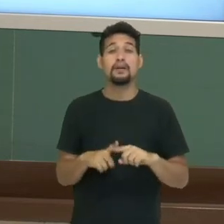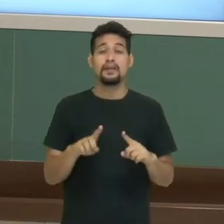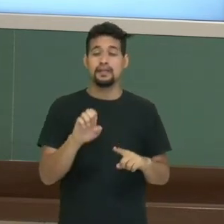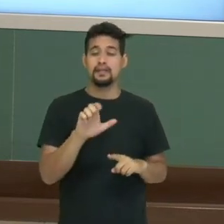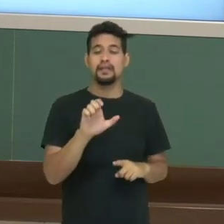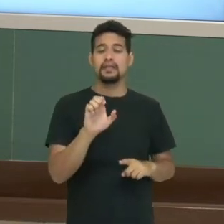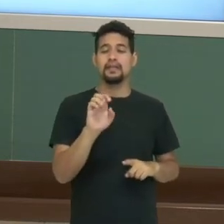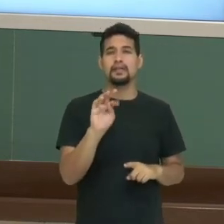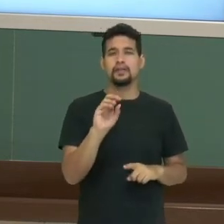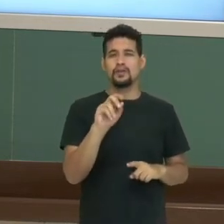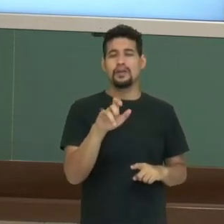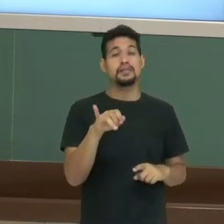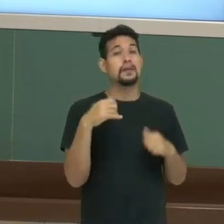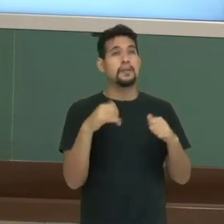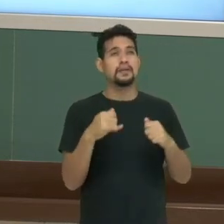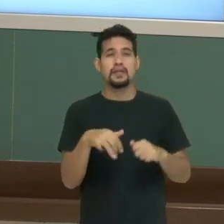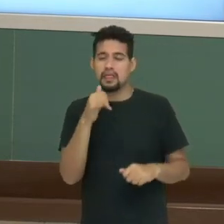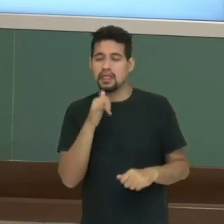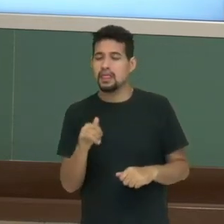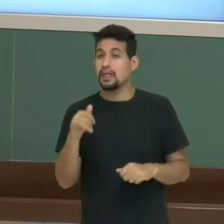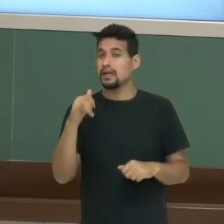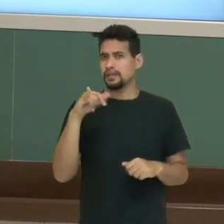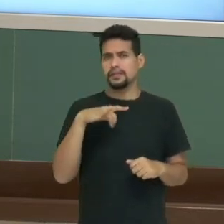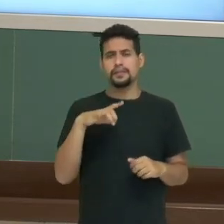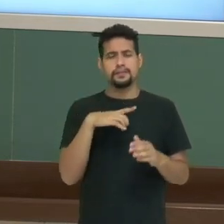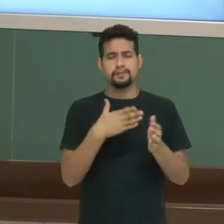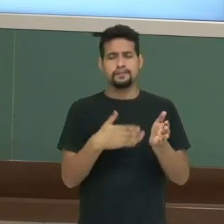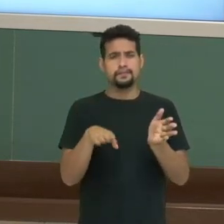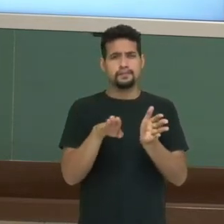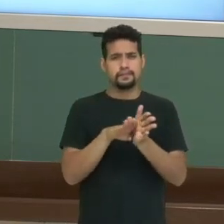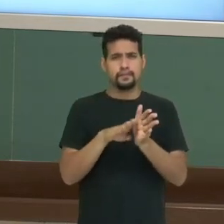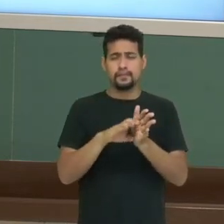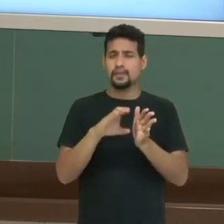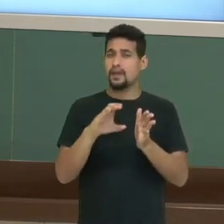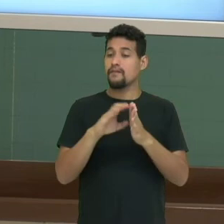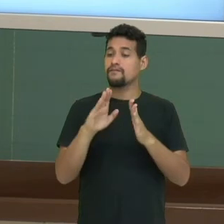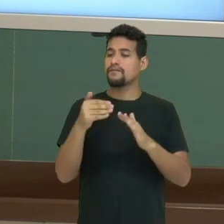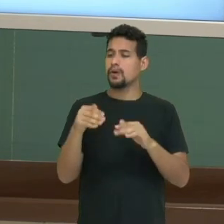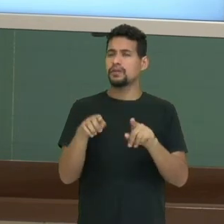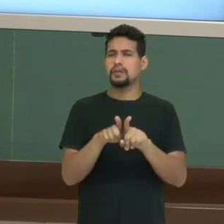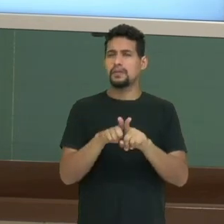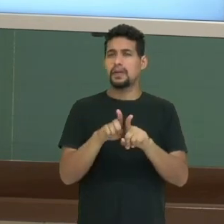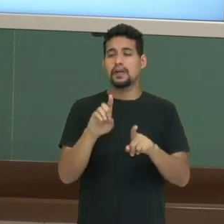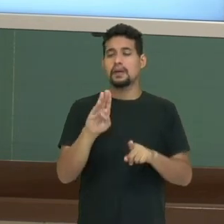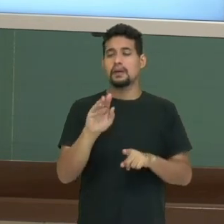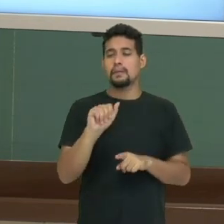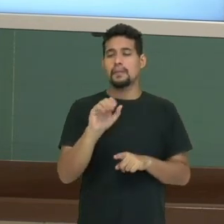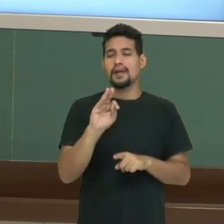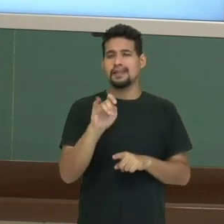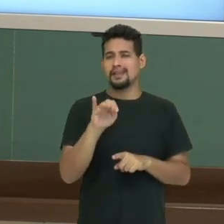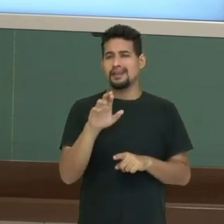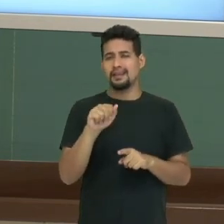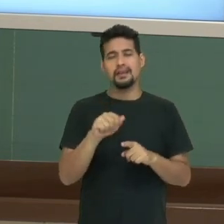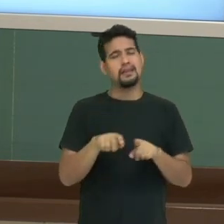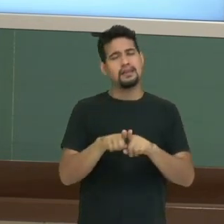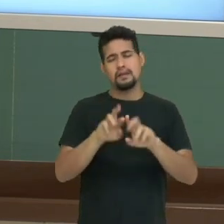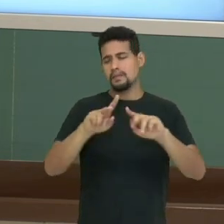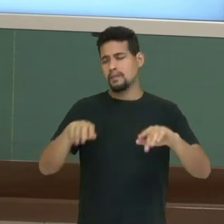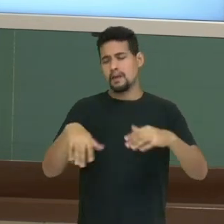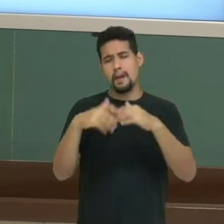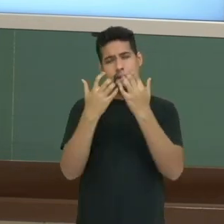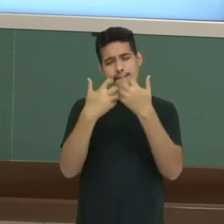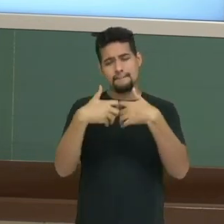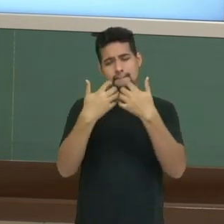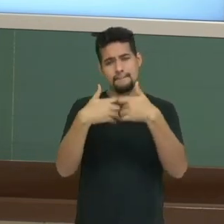eletrólise, eu preciso de uma energia elétrica que venha de uma carga fora, de uma bateria, de um gerador, do equipamento ligado